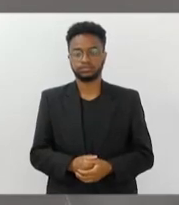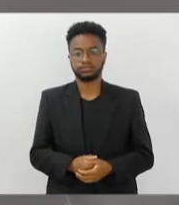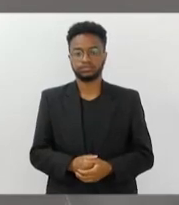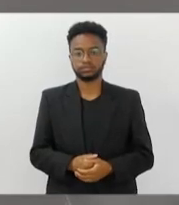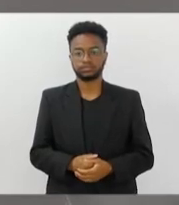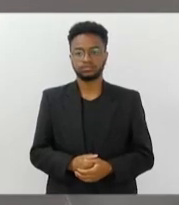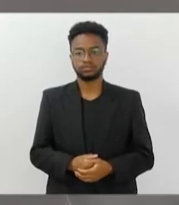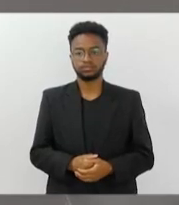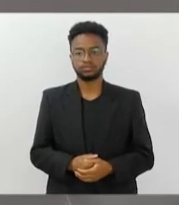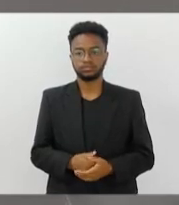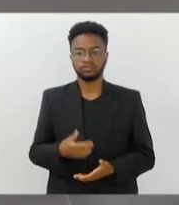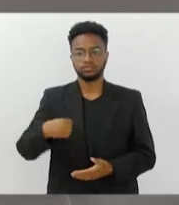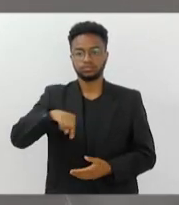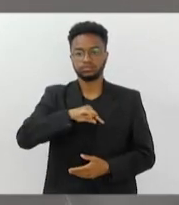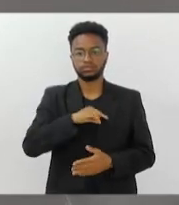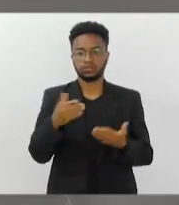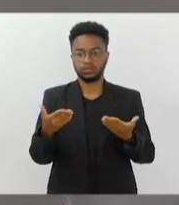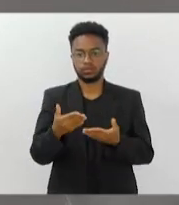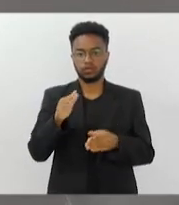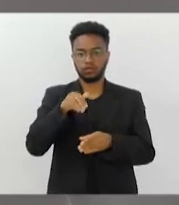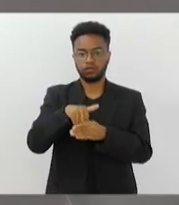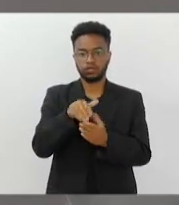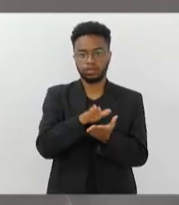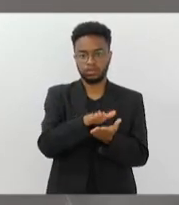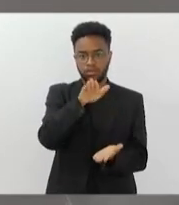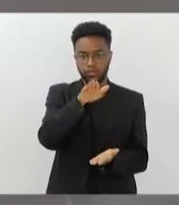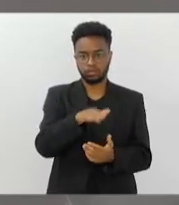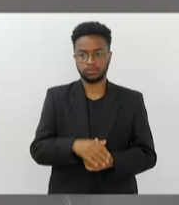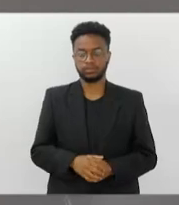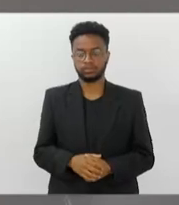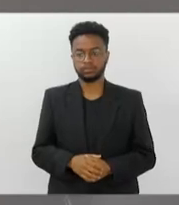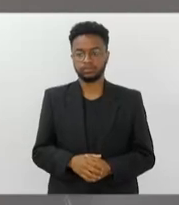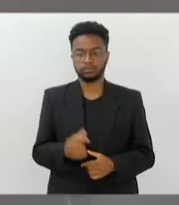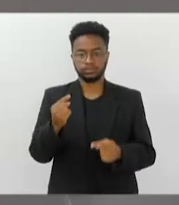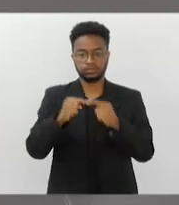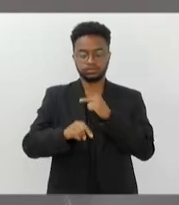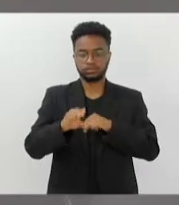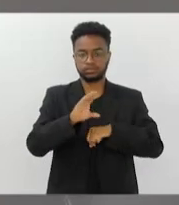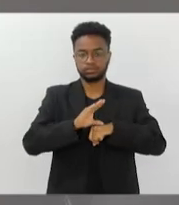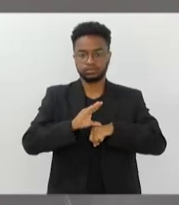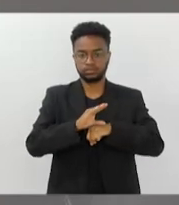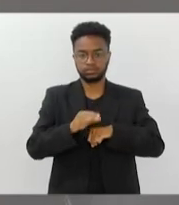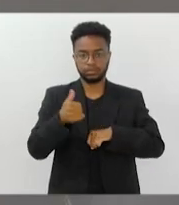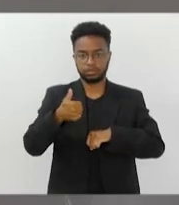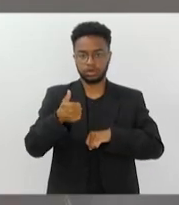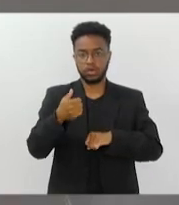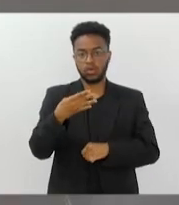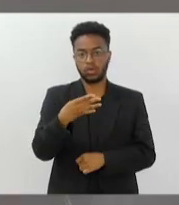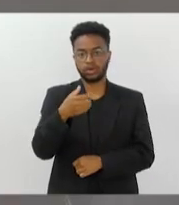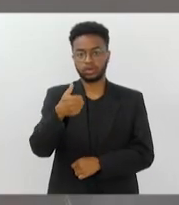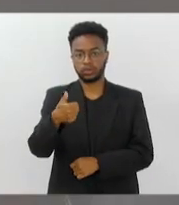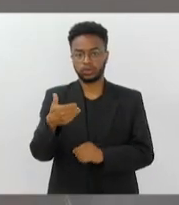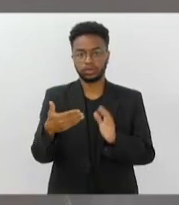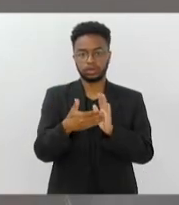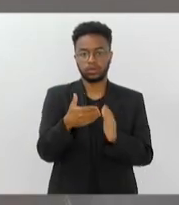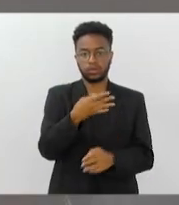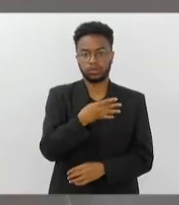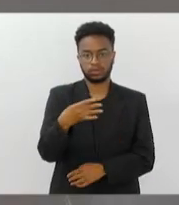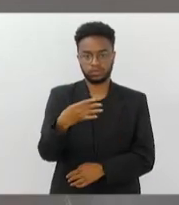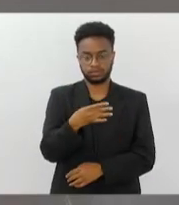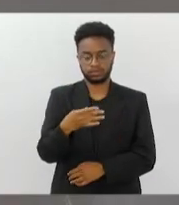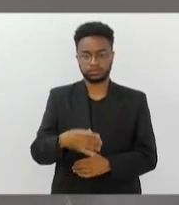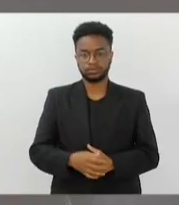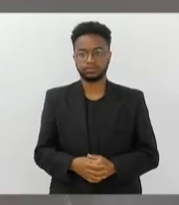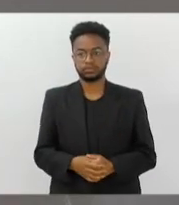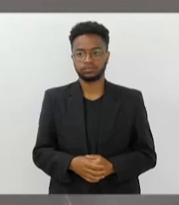Vamos tentar votar em bloco. Senhor presidente. Inconstitucionalidade primeiro. 41 ou 44?